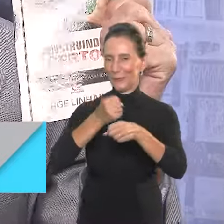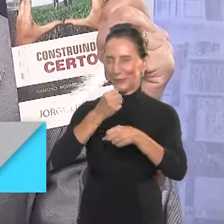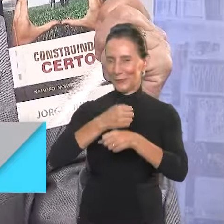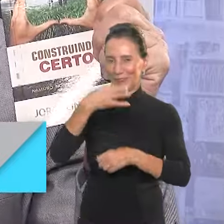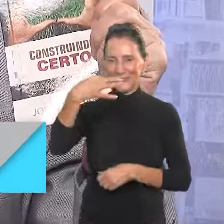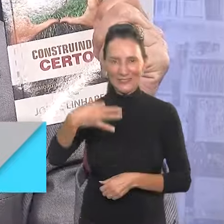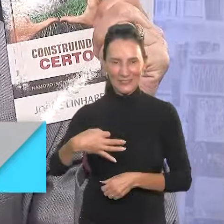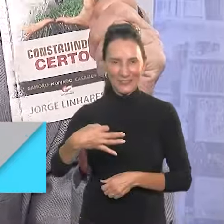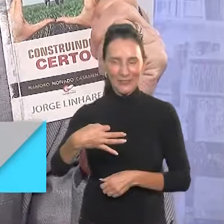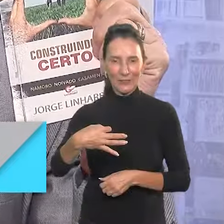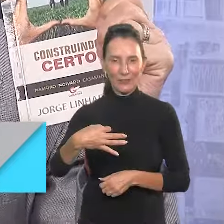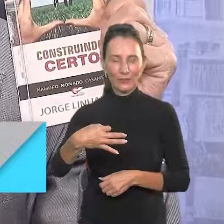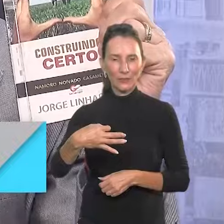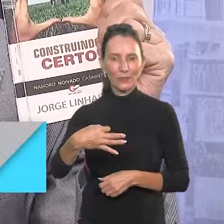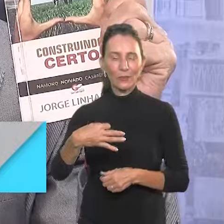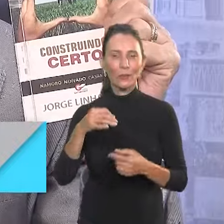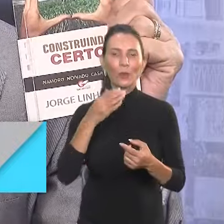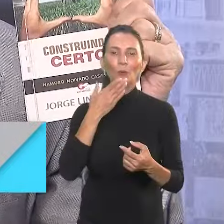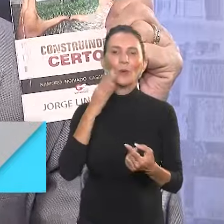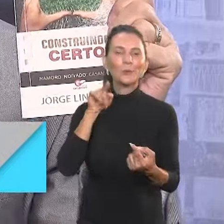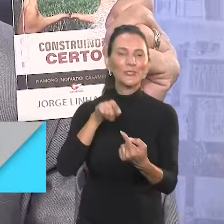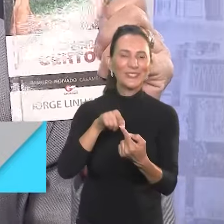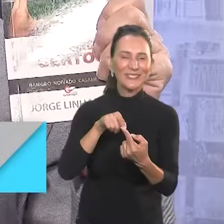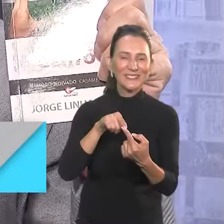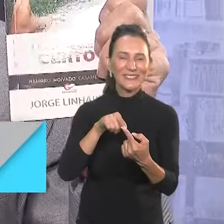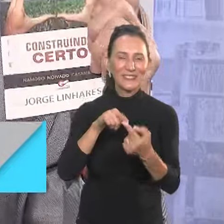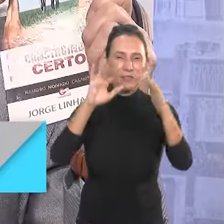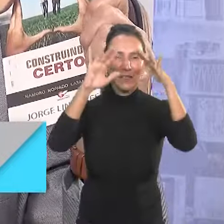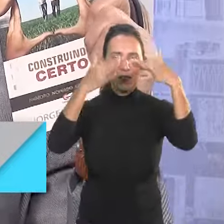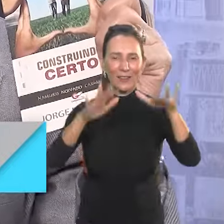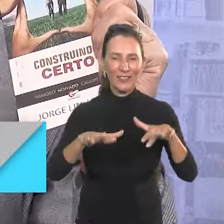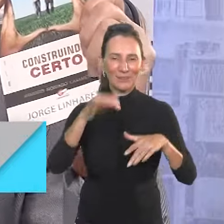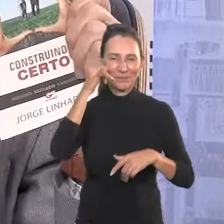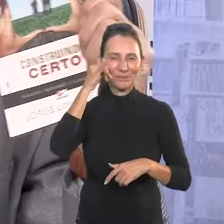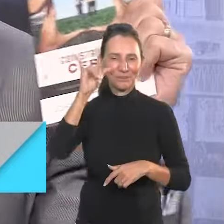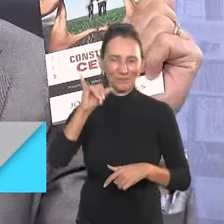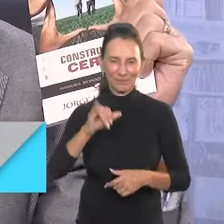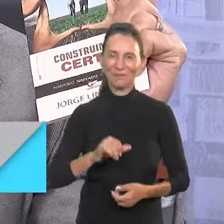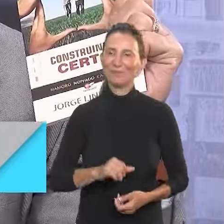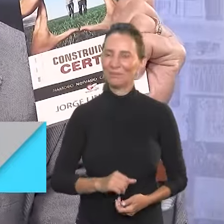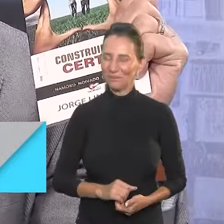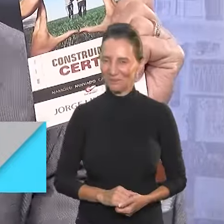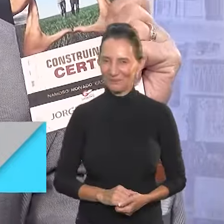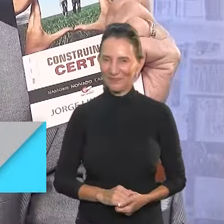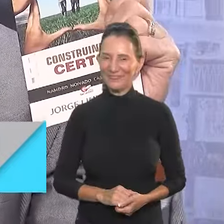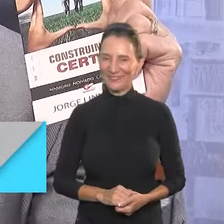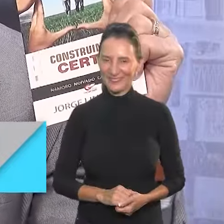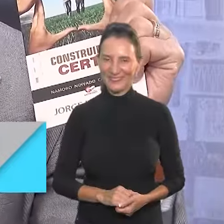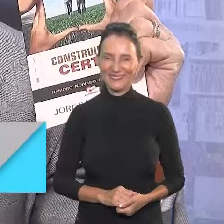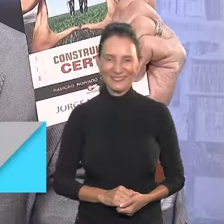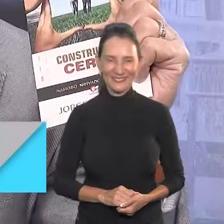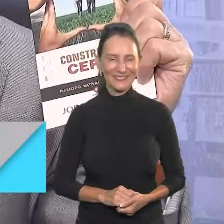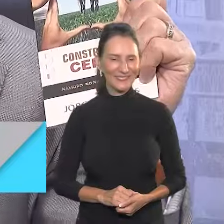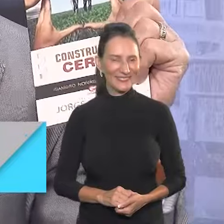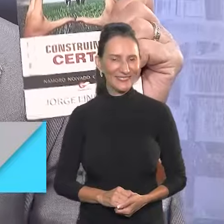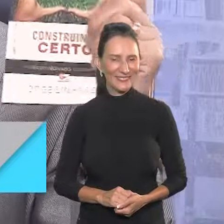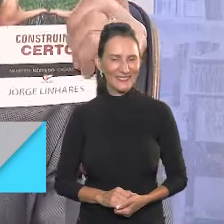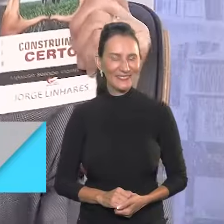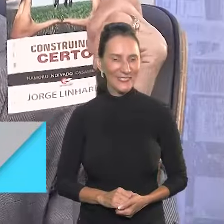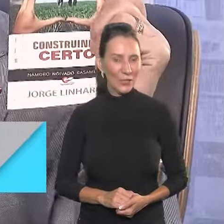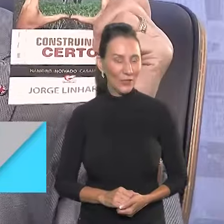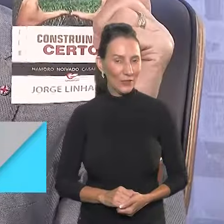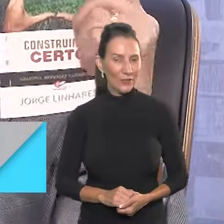Construindo o Certo, para quê? Para que não aconteça um desmoronamento. Ah, que legal.